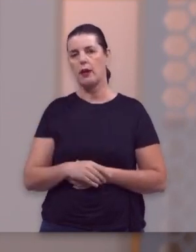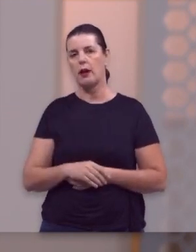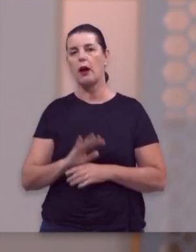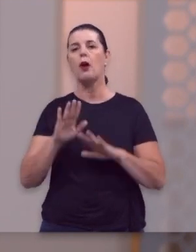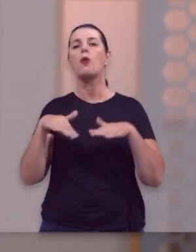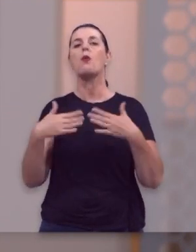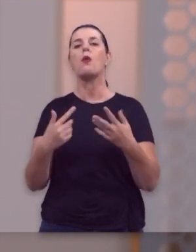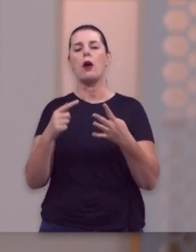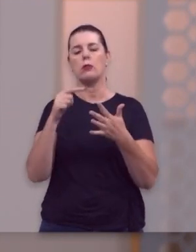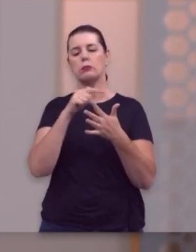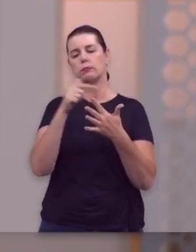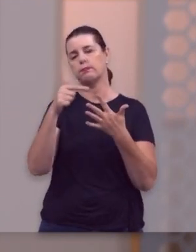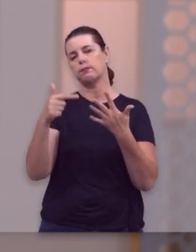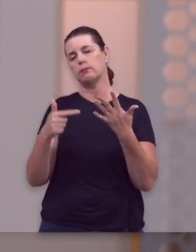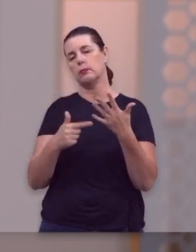justo viverá por fé.